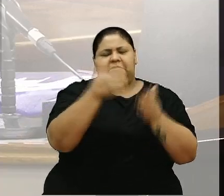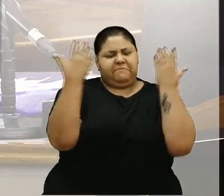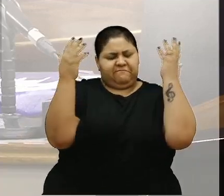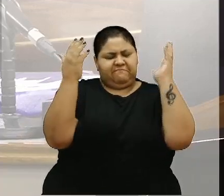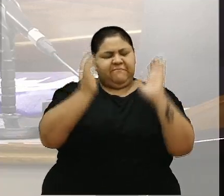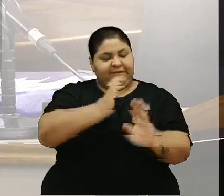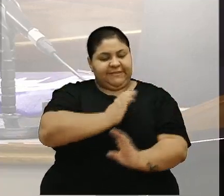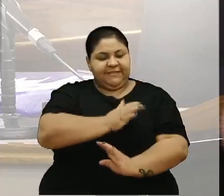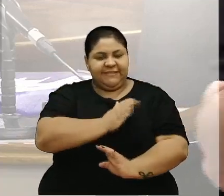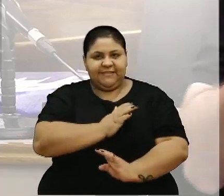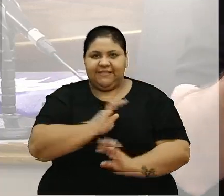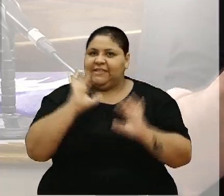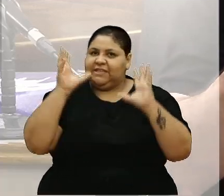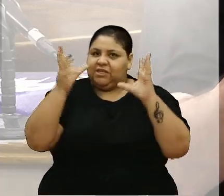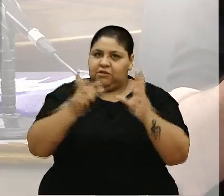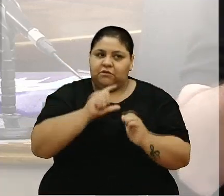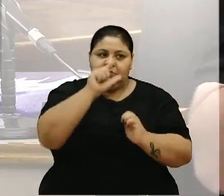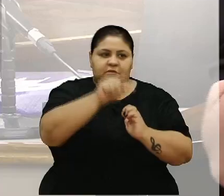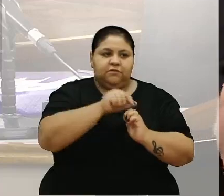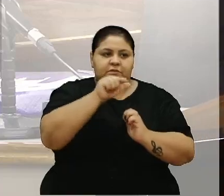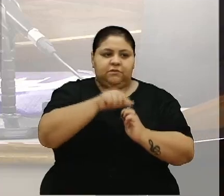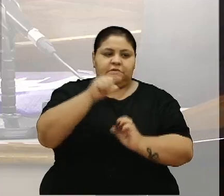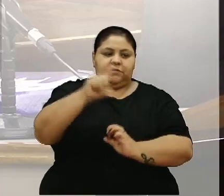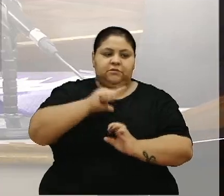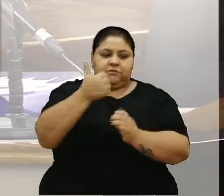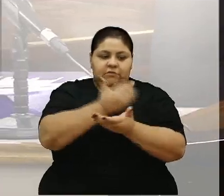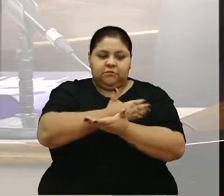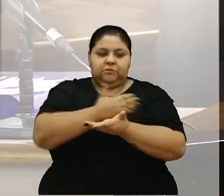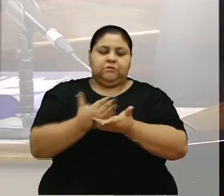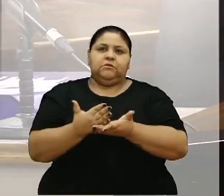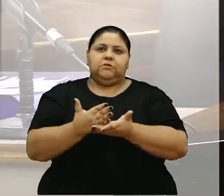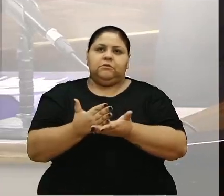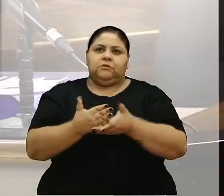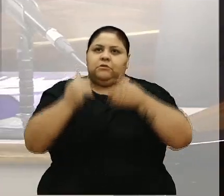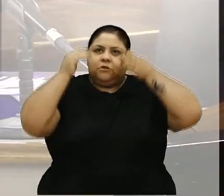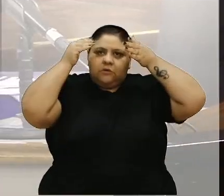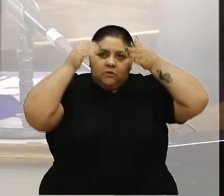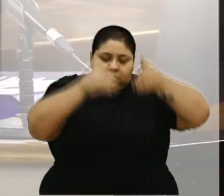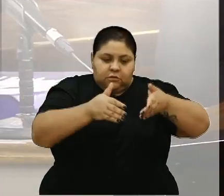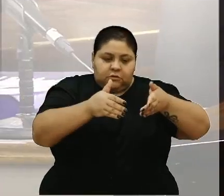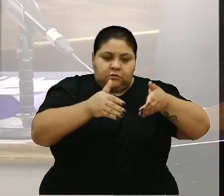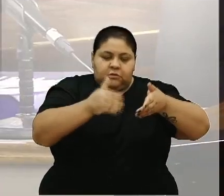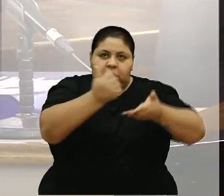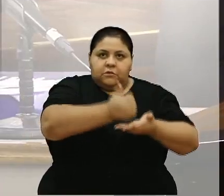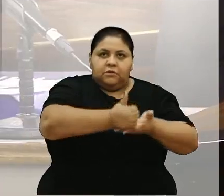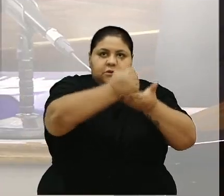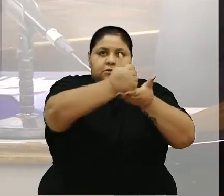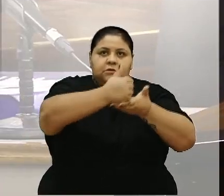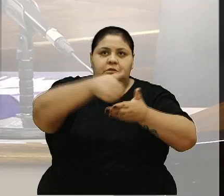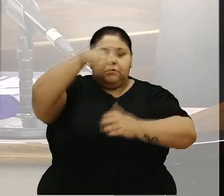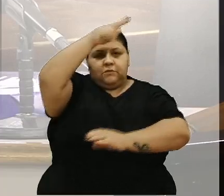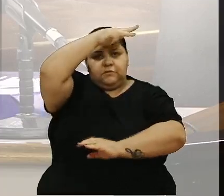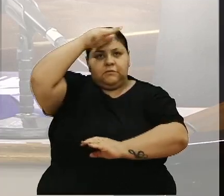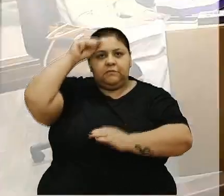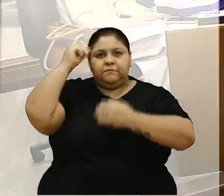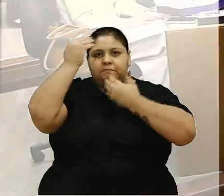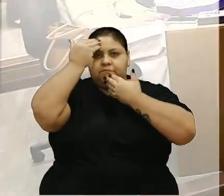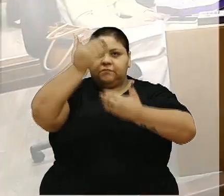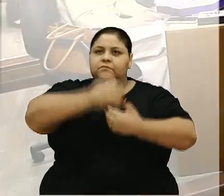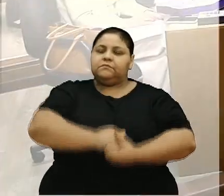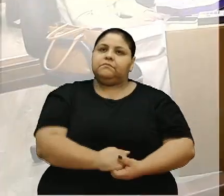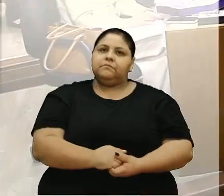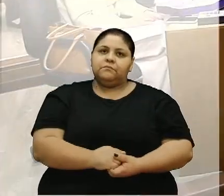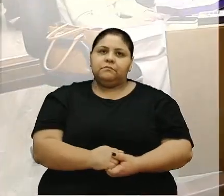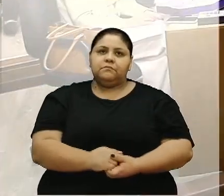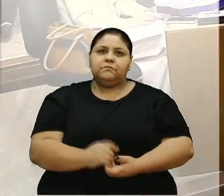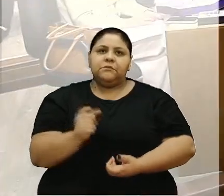coração, e que todas as empresas tenham essa iniciativa e dedicação em prol do nosso município. Obrigado, presidente.